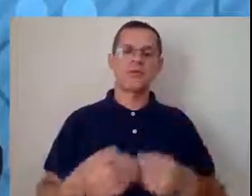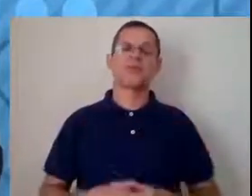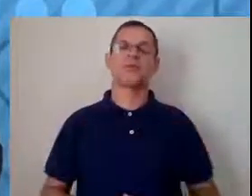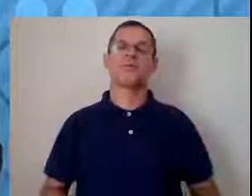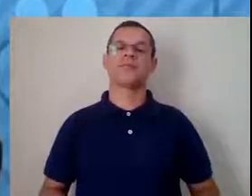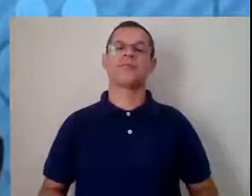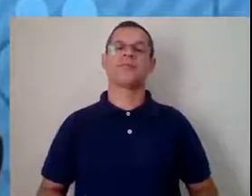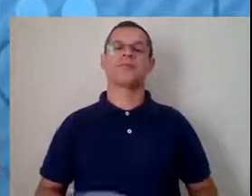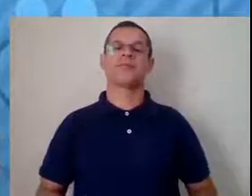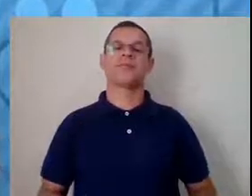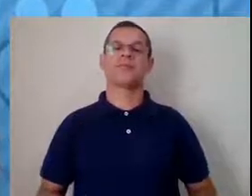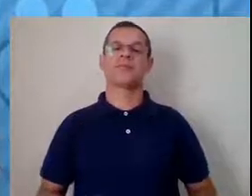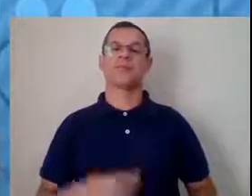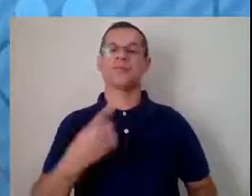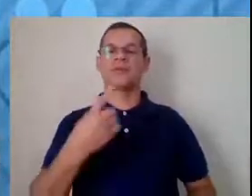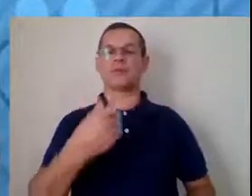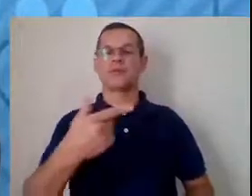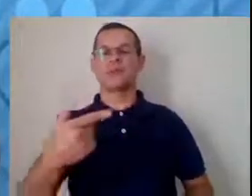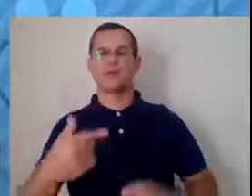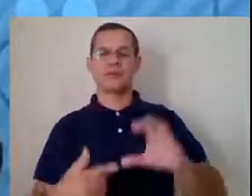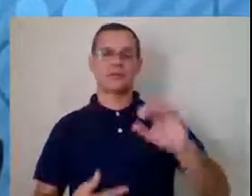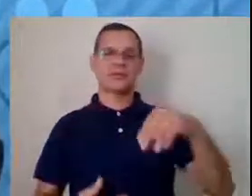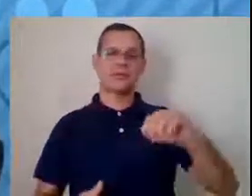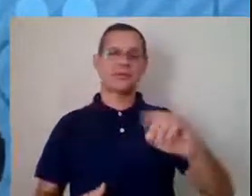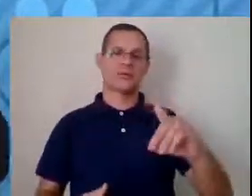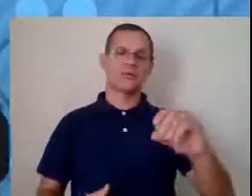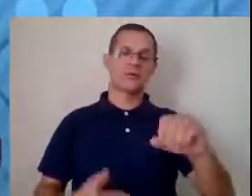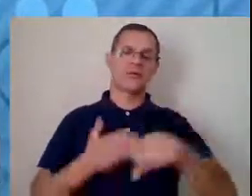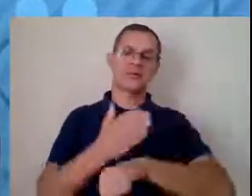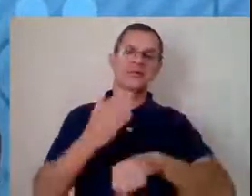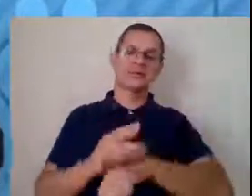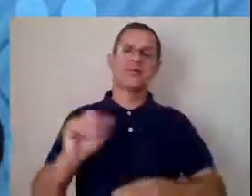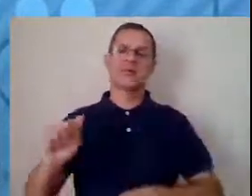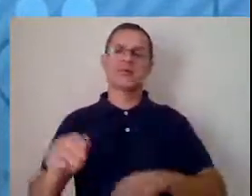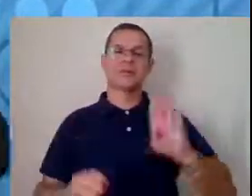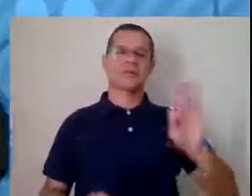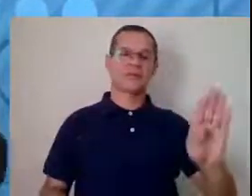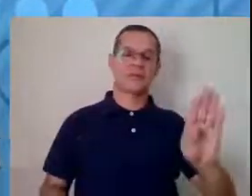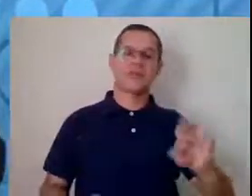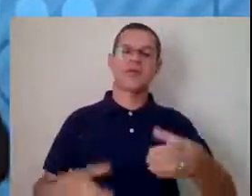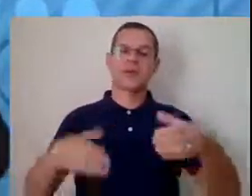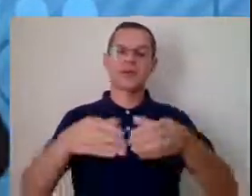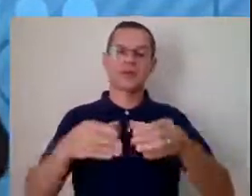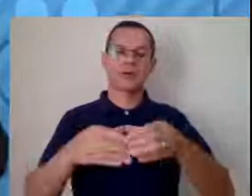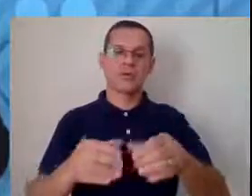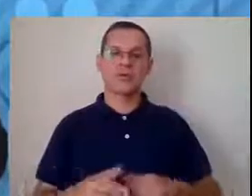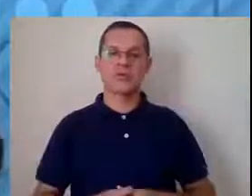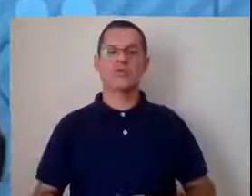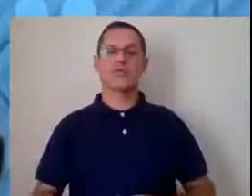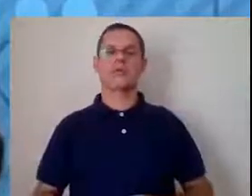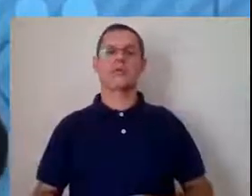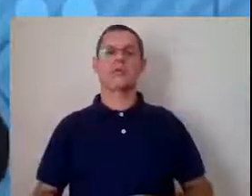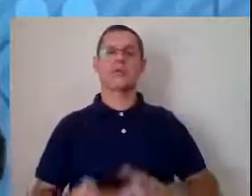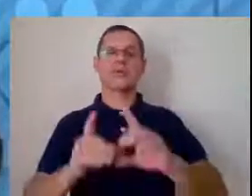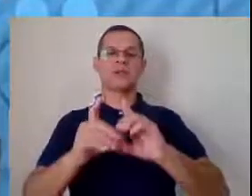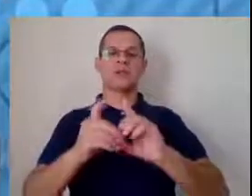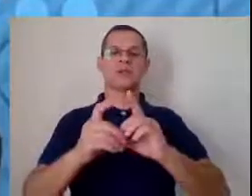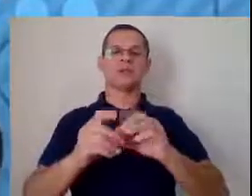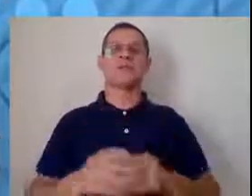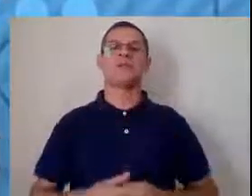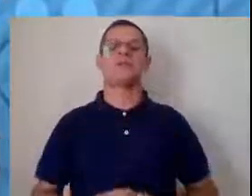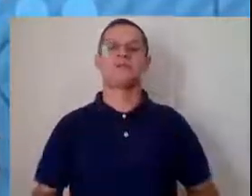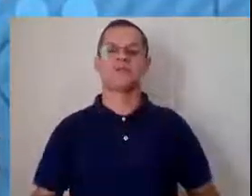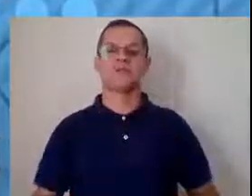tá? 12 comandos podem ser acessados por A e B. Então, o conjunto ali no meinho